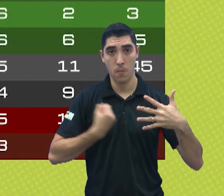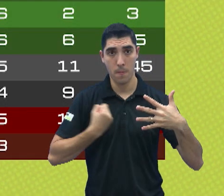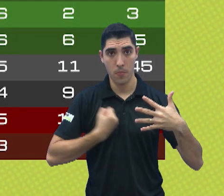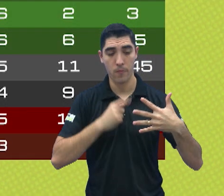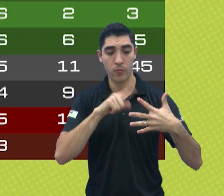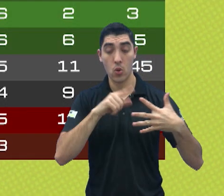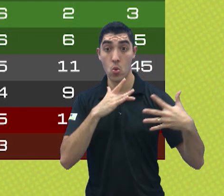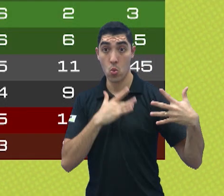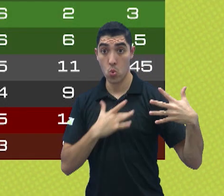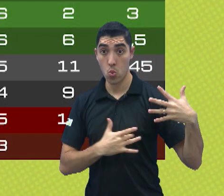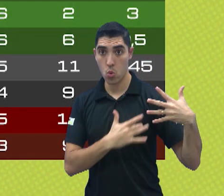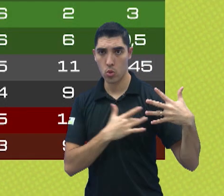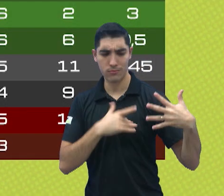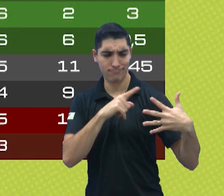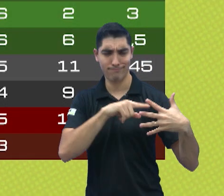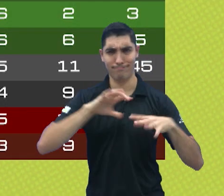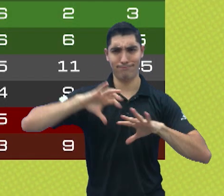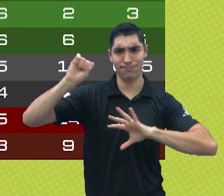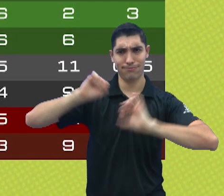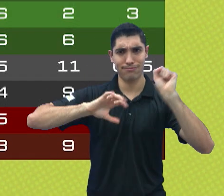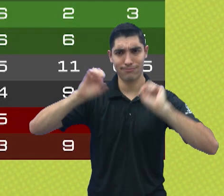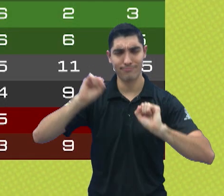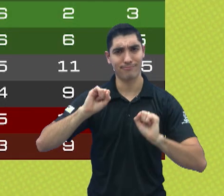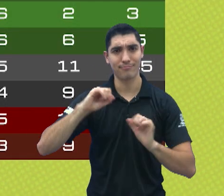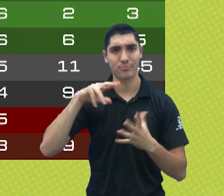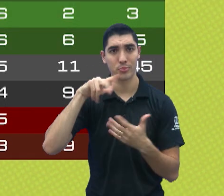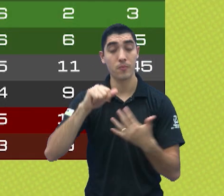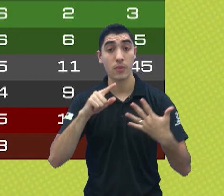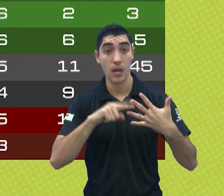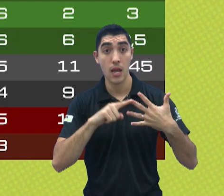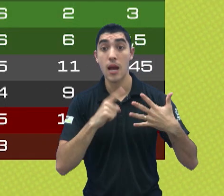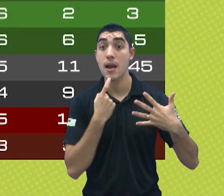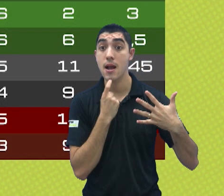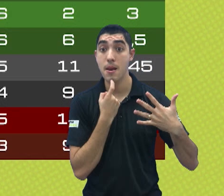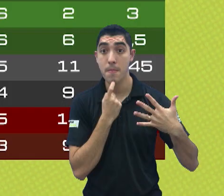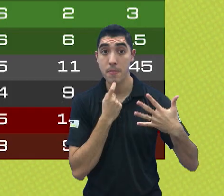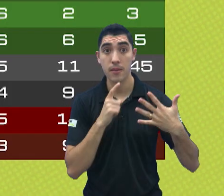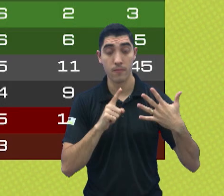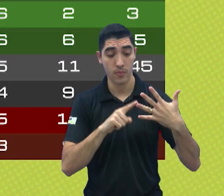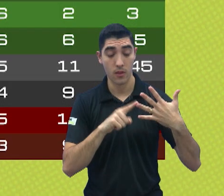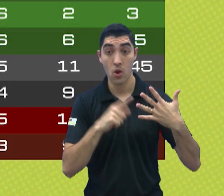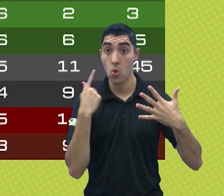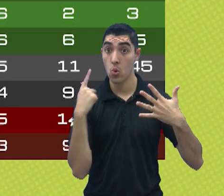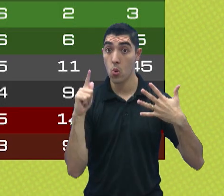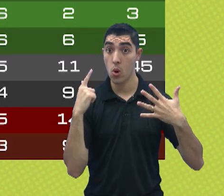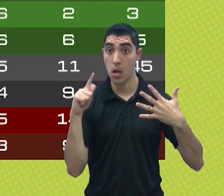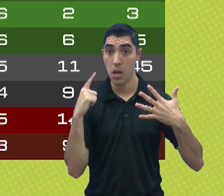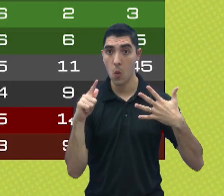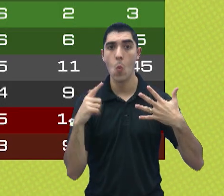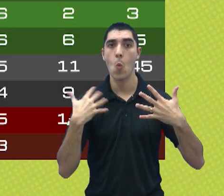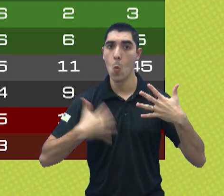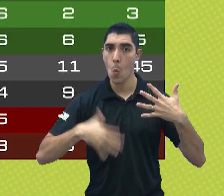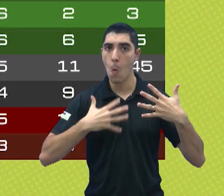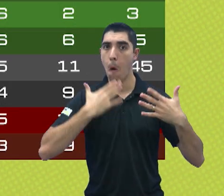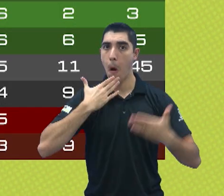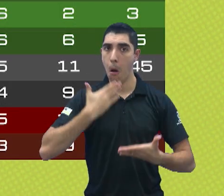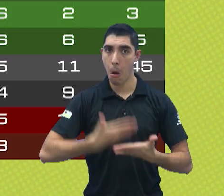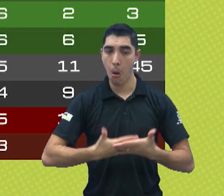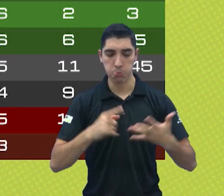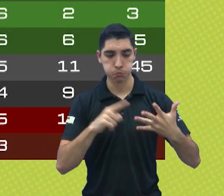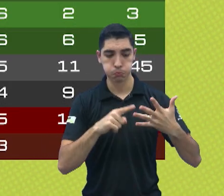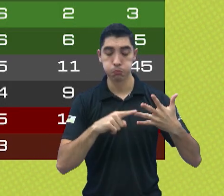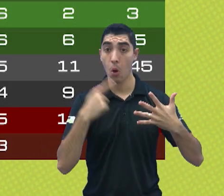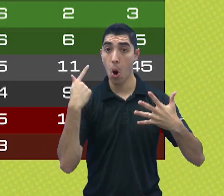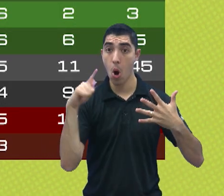Cruzeiro, multicampeão. Cruzeiro em segundo, olha lá o Campinas, terceiro colocado. Goiás é o quarto colocado, e surpresa aí, este Goiás na